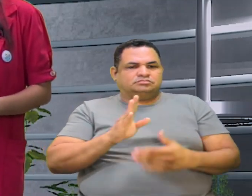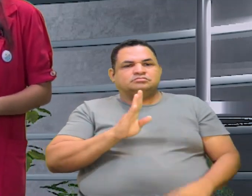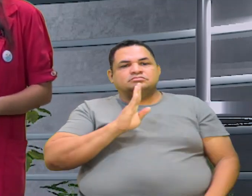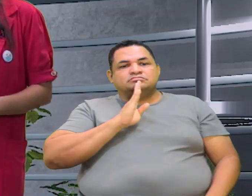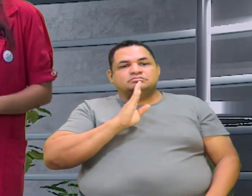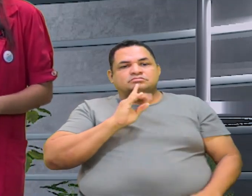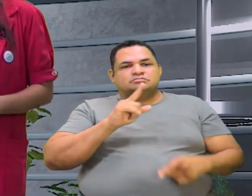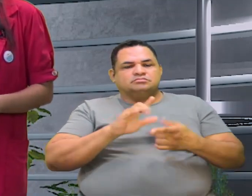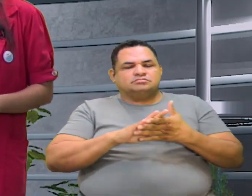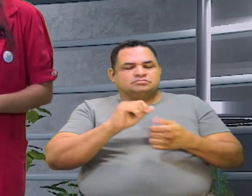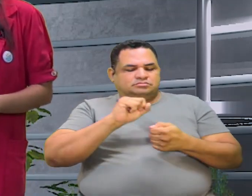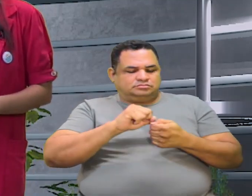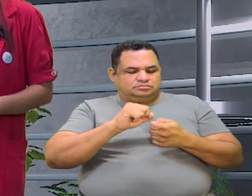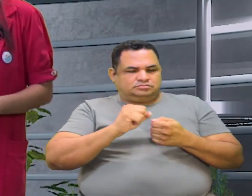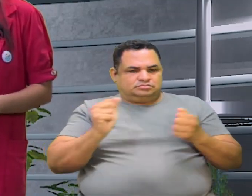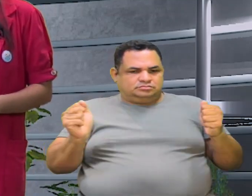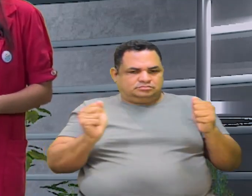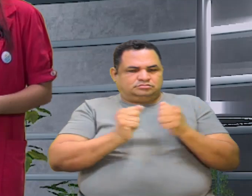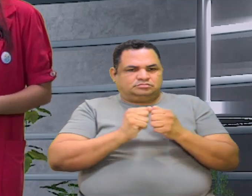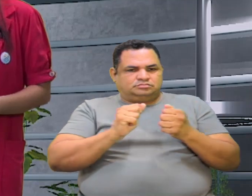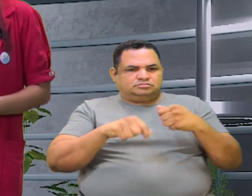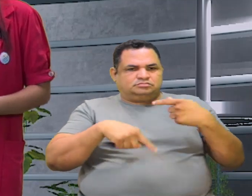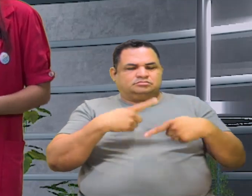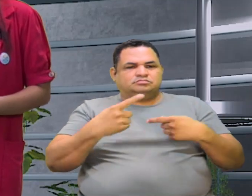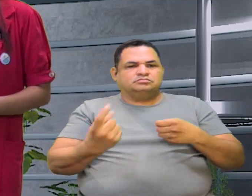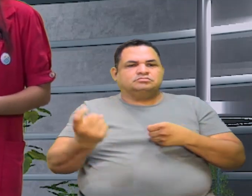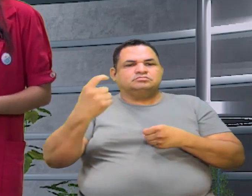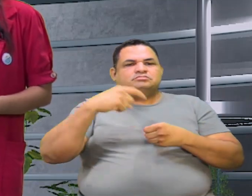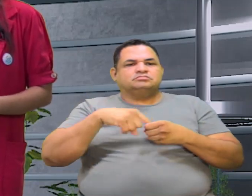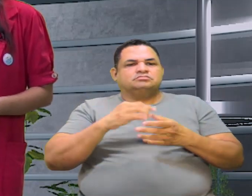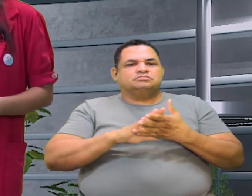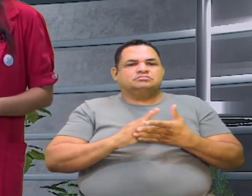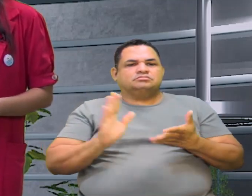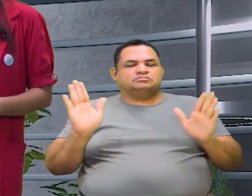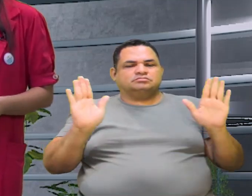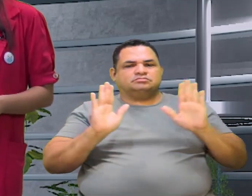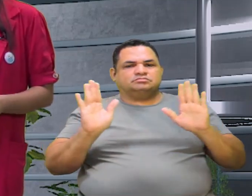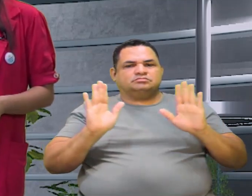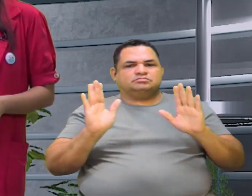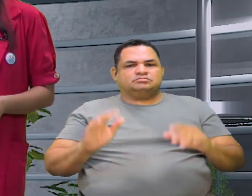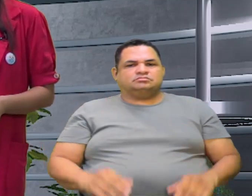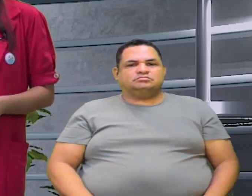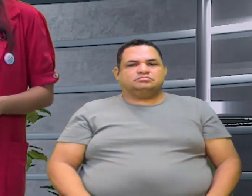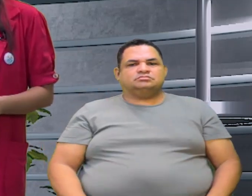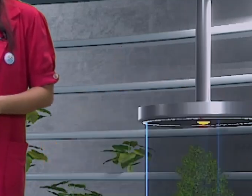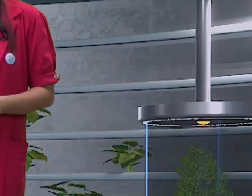conhecer, resolver junto com seus colegas e depois a gente juntinho vai trabalhá-las, tá bom? Tchau, tchau! Sim.